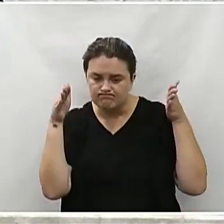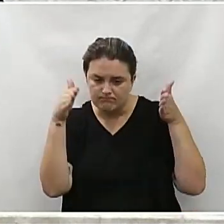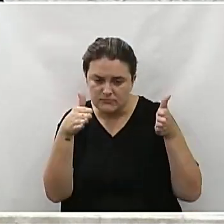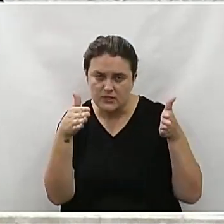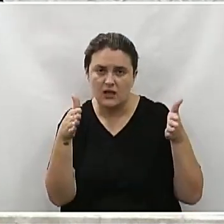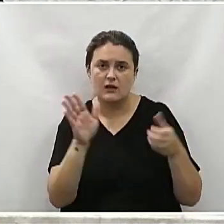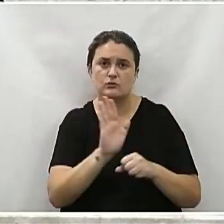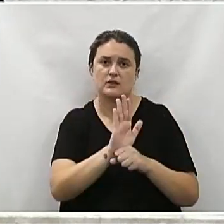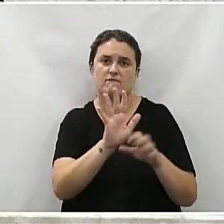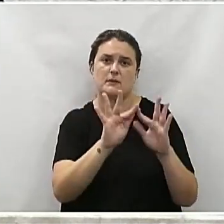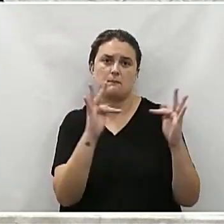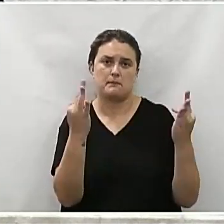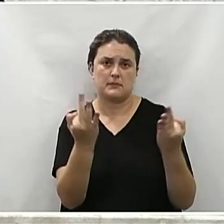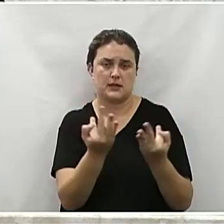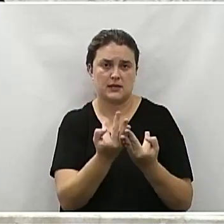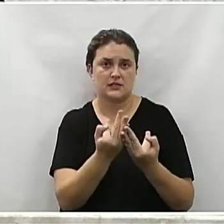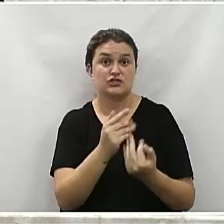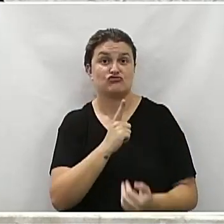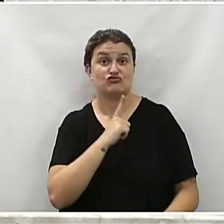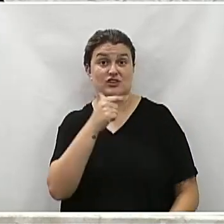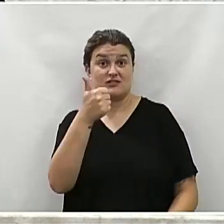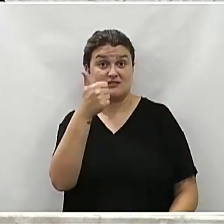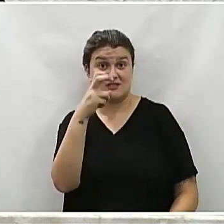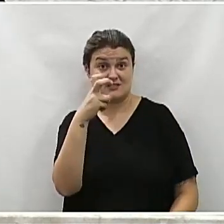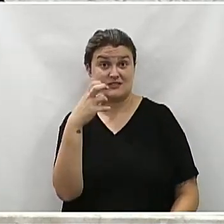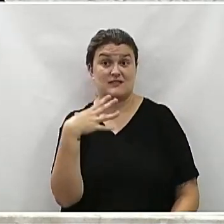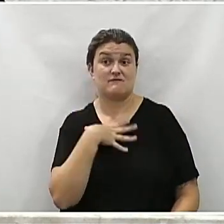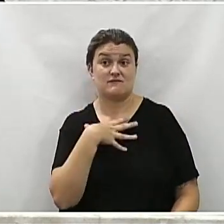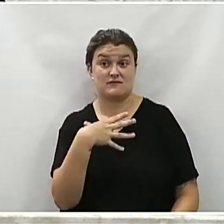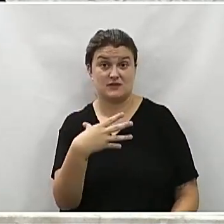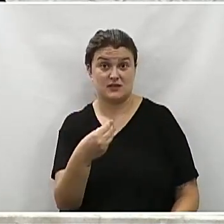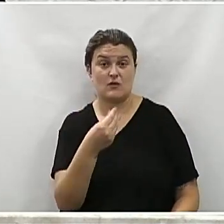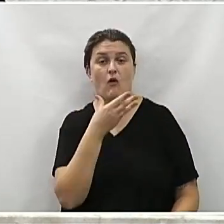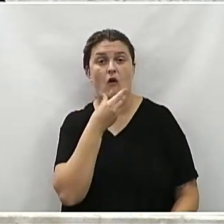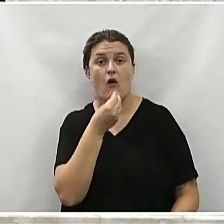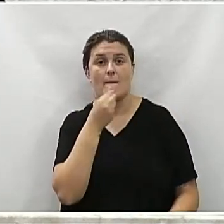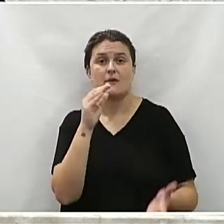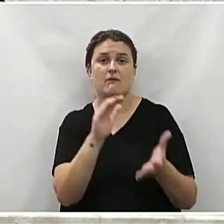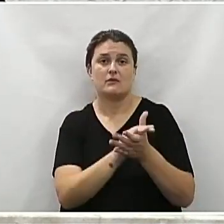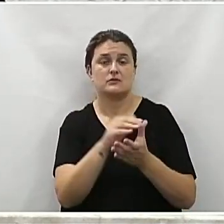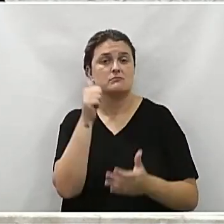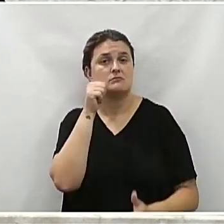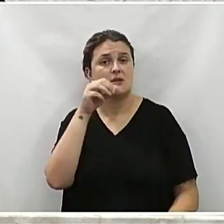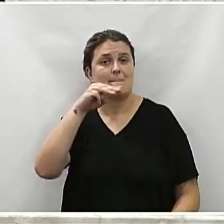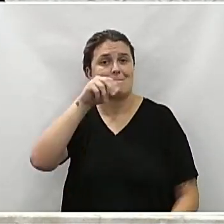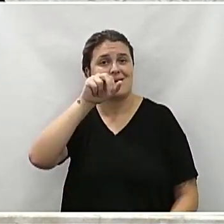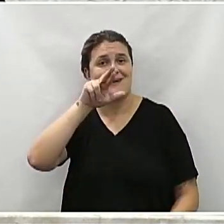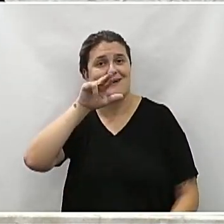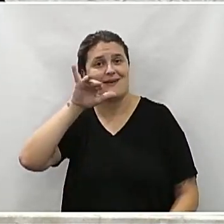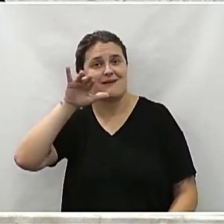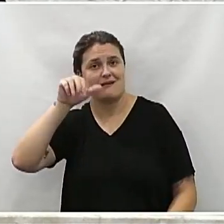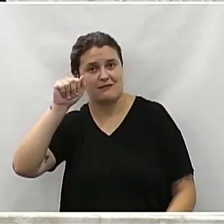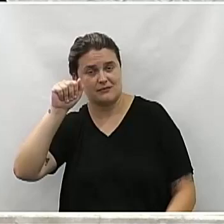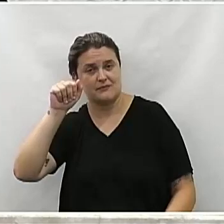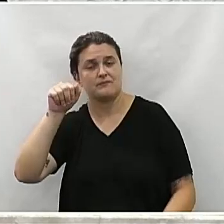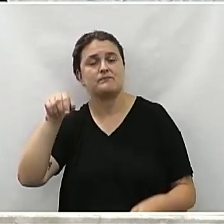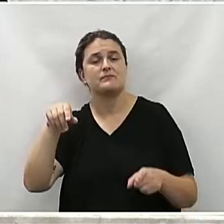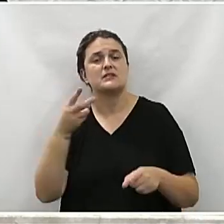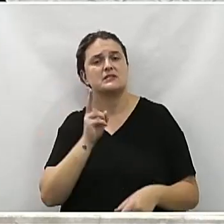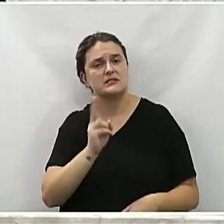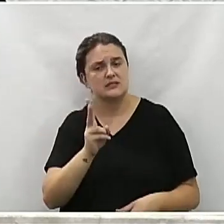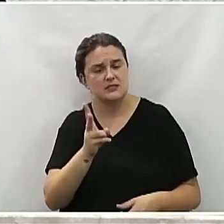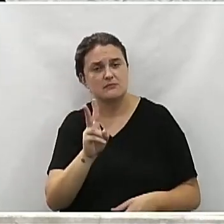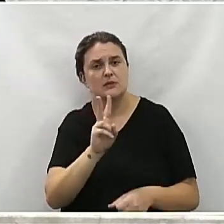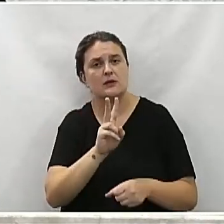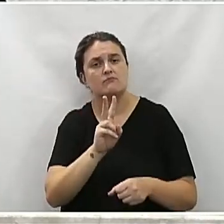família. Tendo tido 15 filhos, além disso, João foi casado com Maria Schnitzer Marques e dedicou